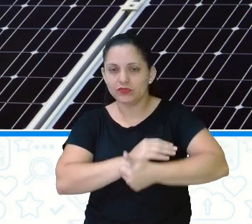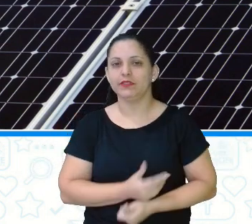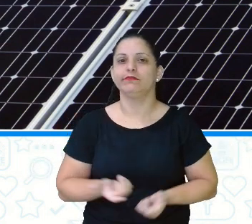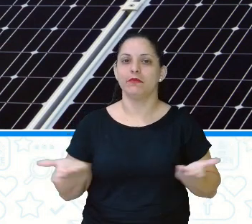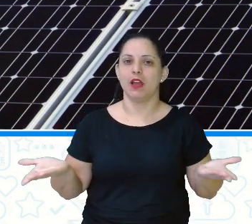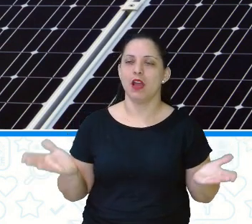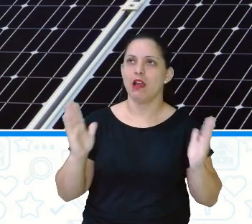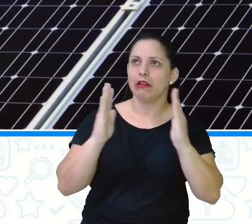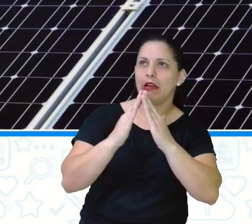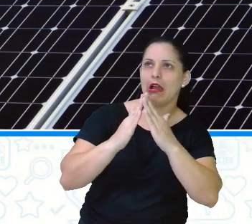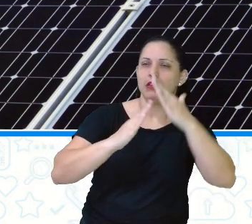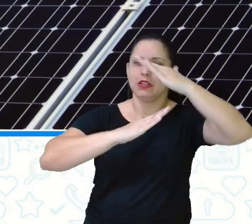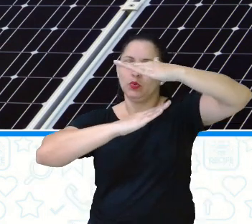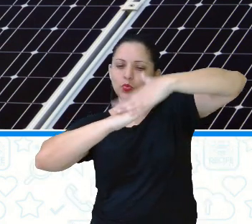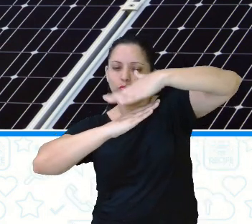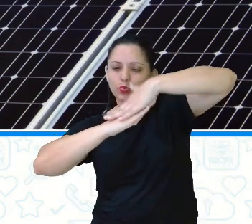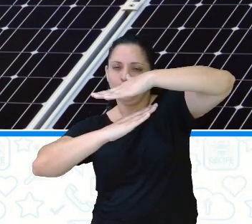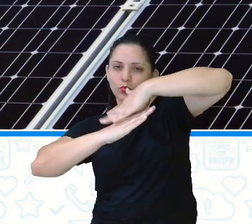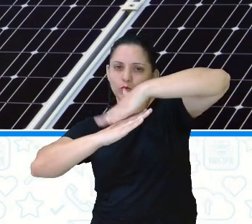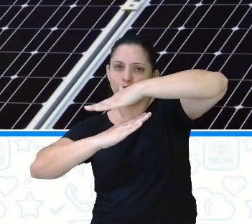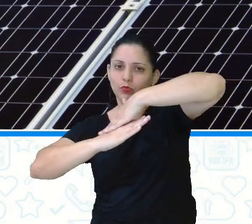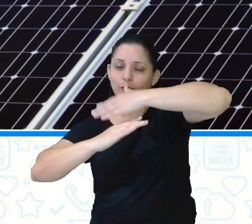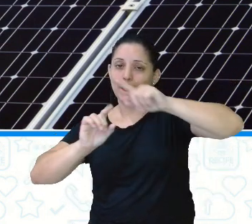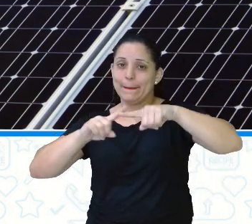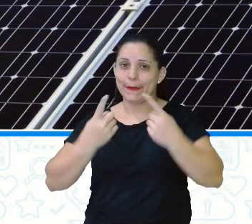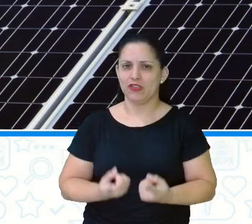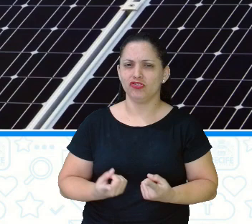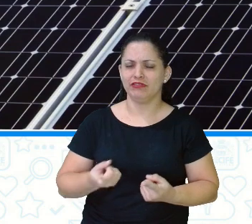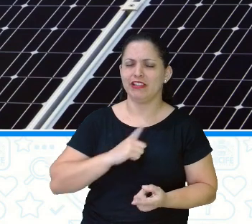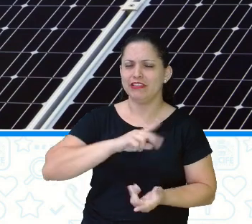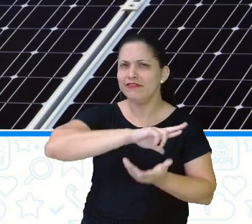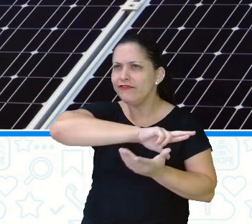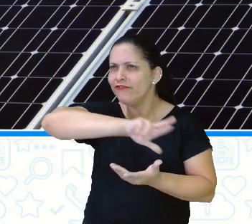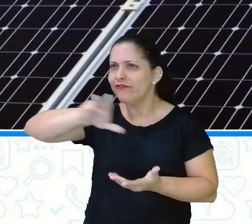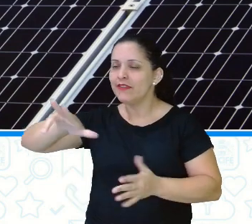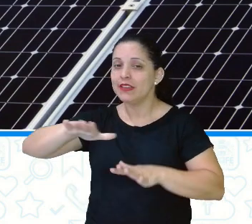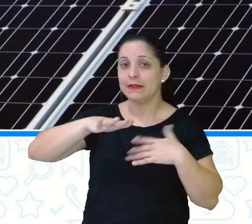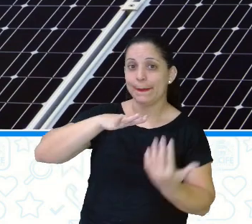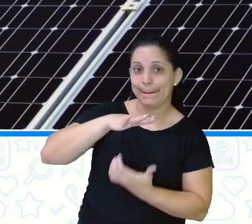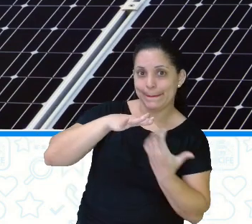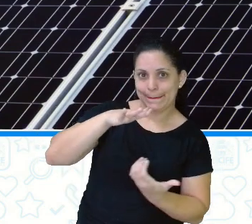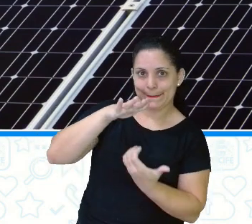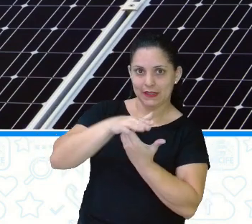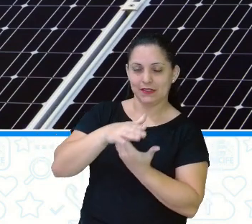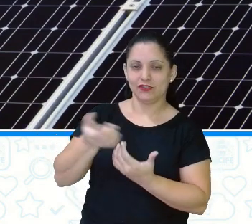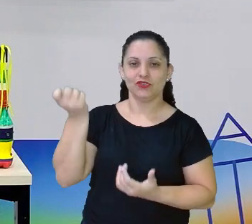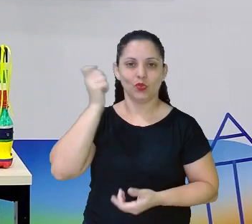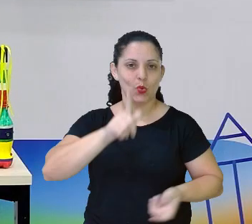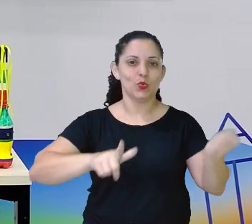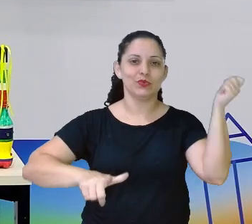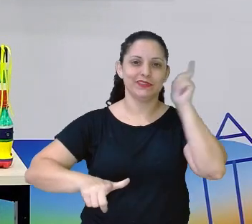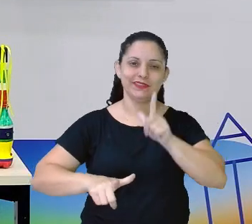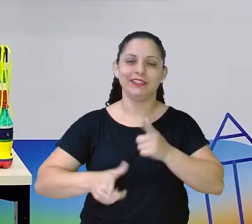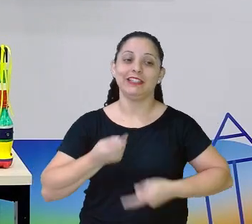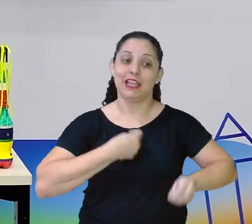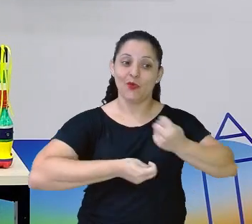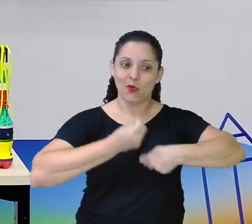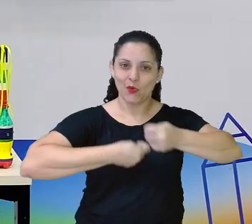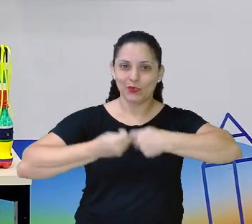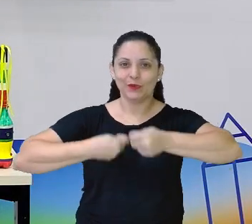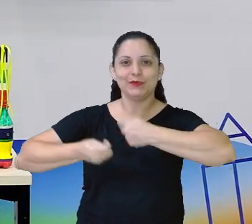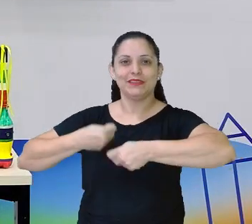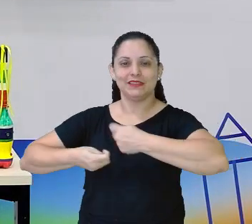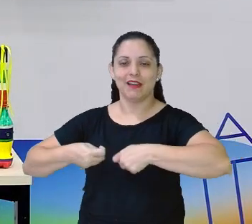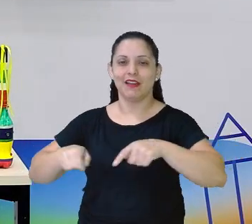quando a gente pensa nas empresas, né, nas multinacionais, elas conseguem e elas vão estar economizando e